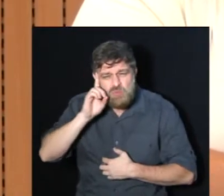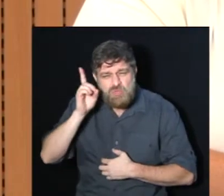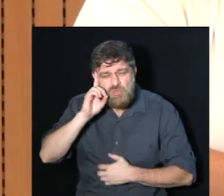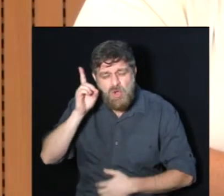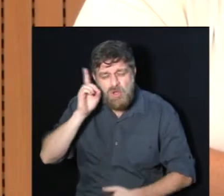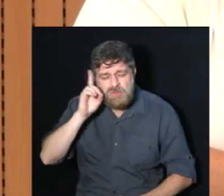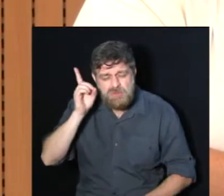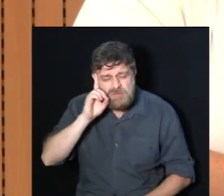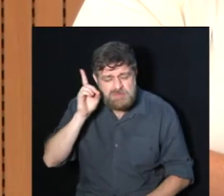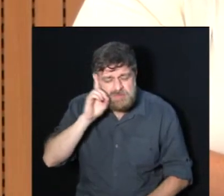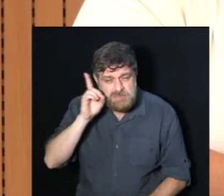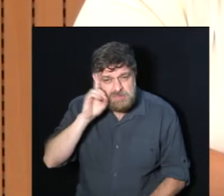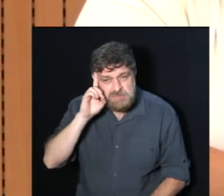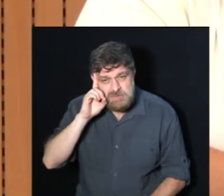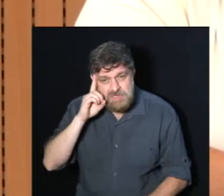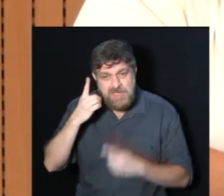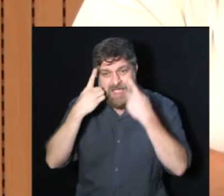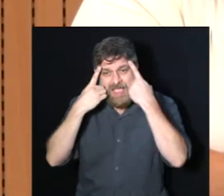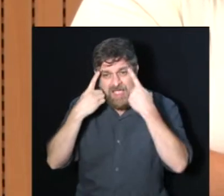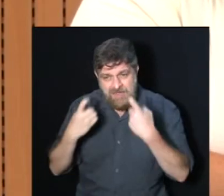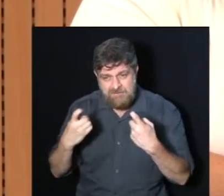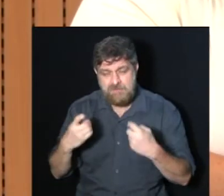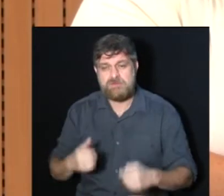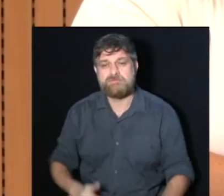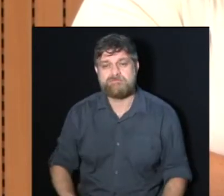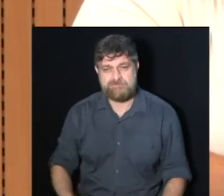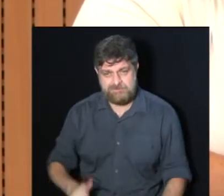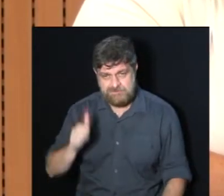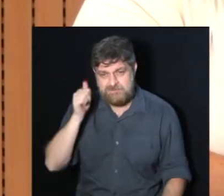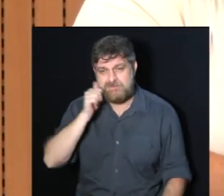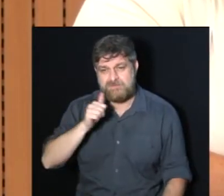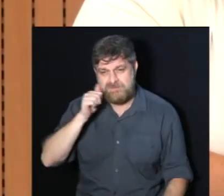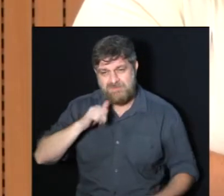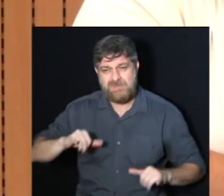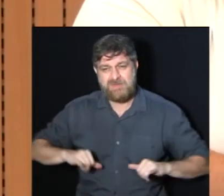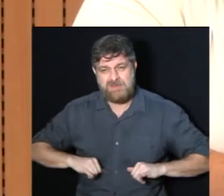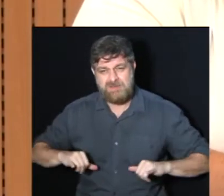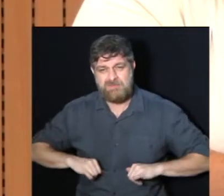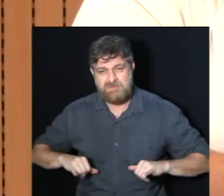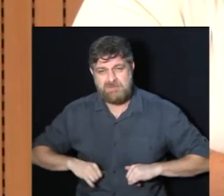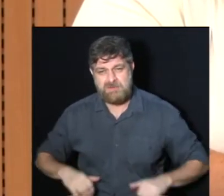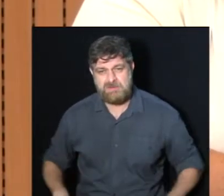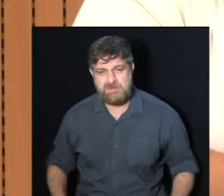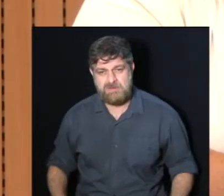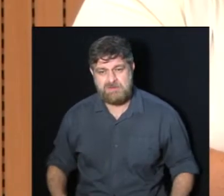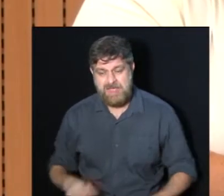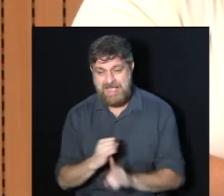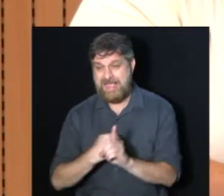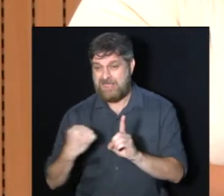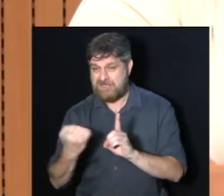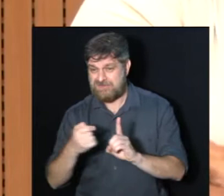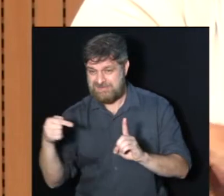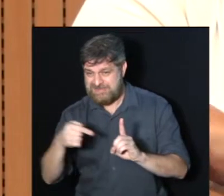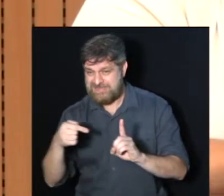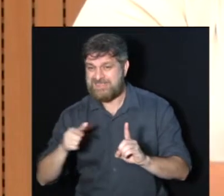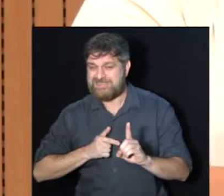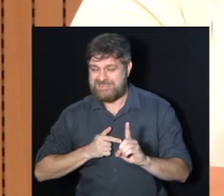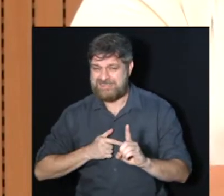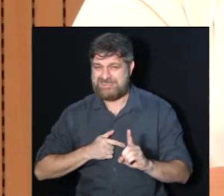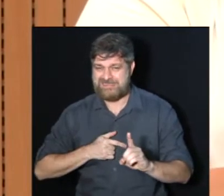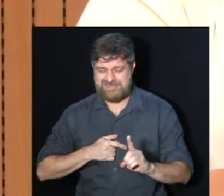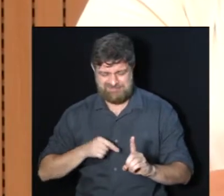cotidianamente a violência contra a mulher e o mal, que é um mal social, que a